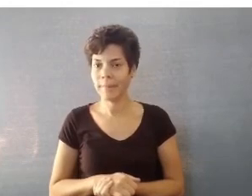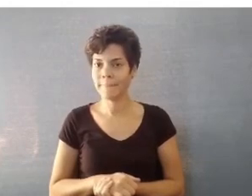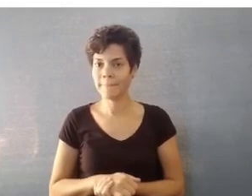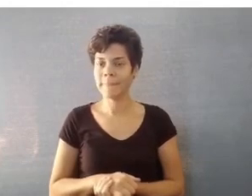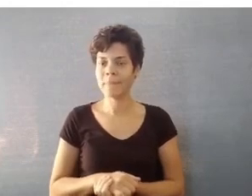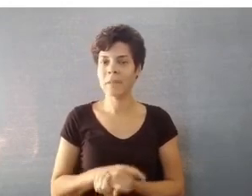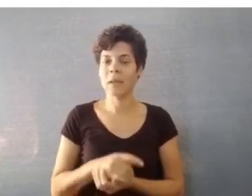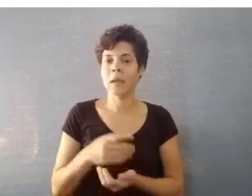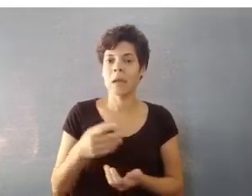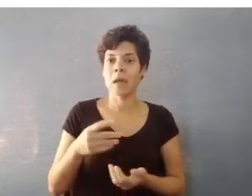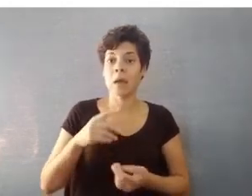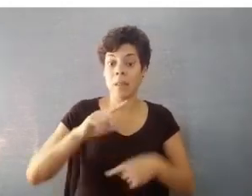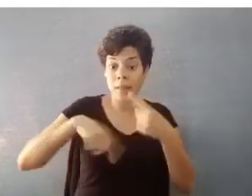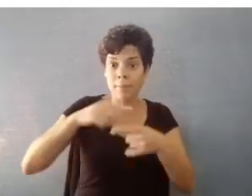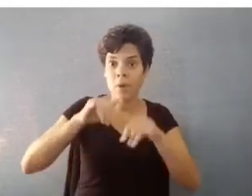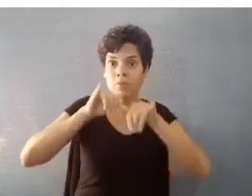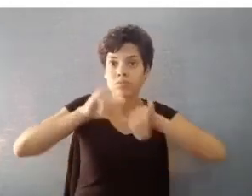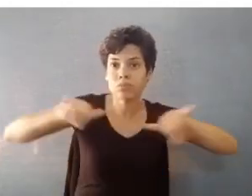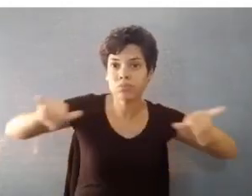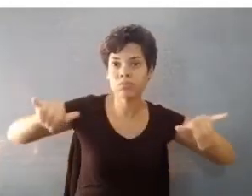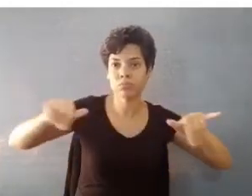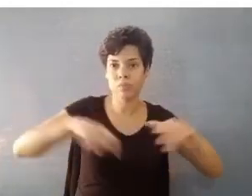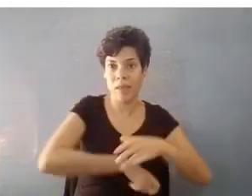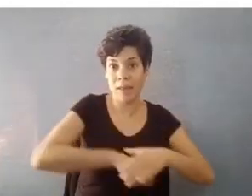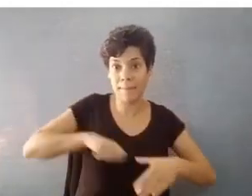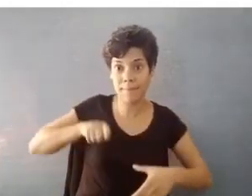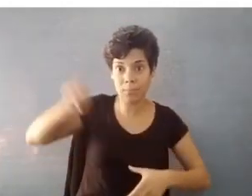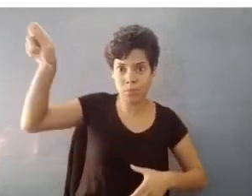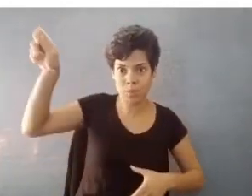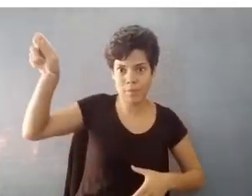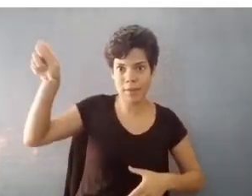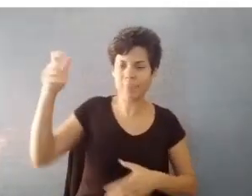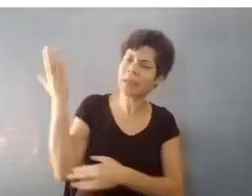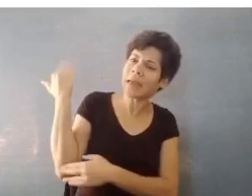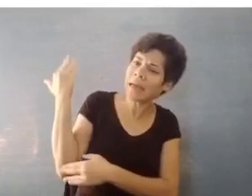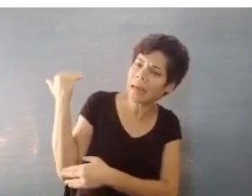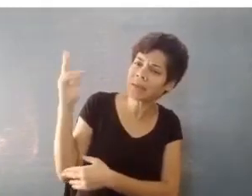Com a proclamação da República, as antigas